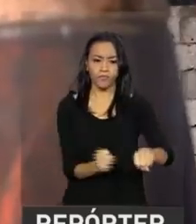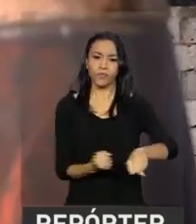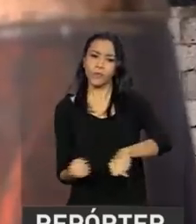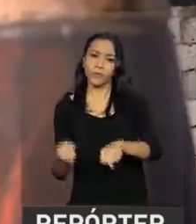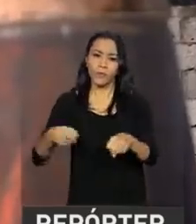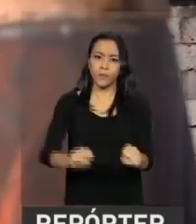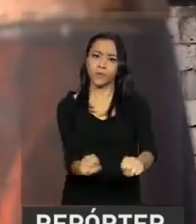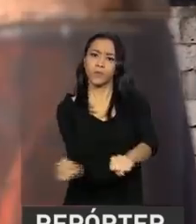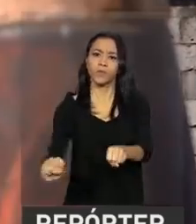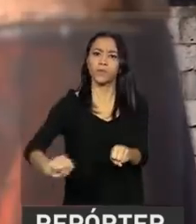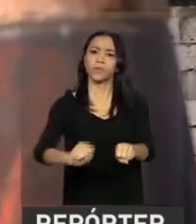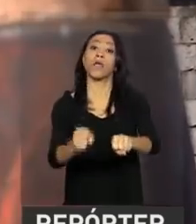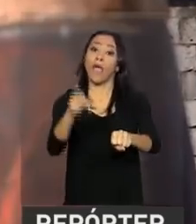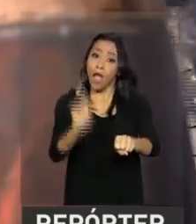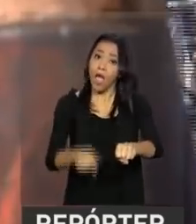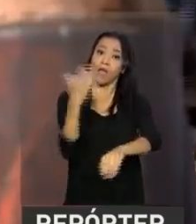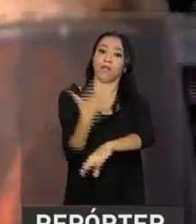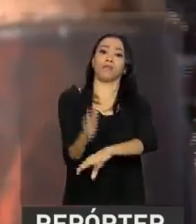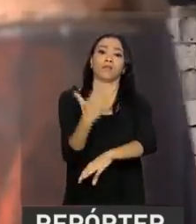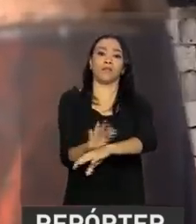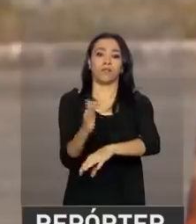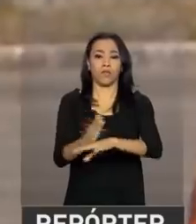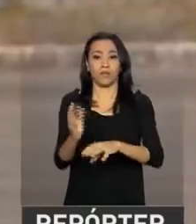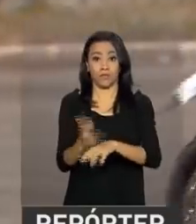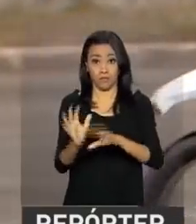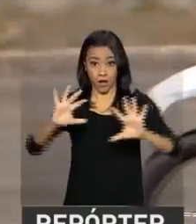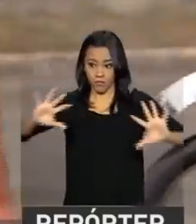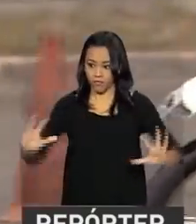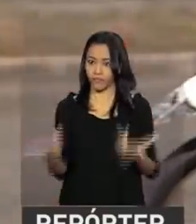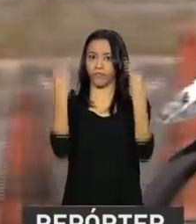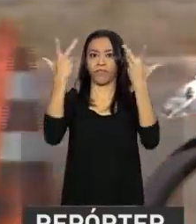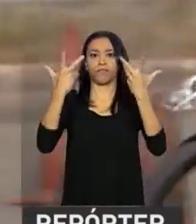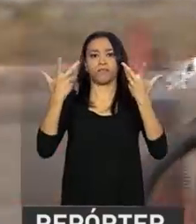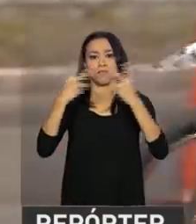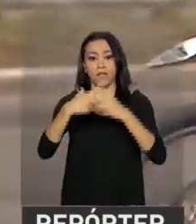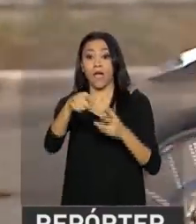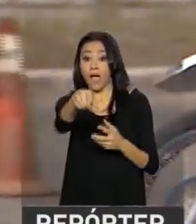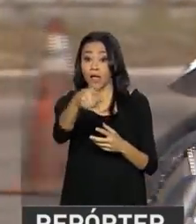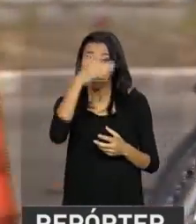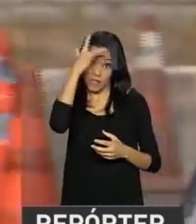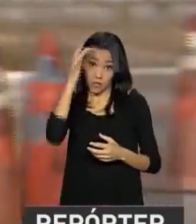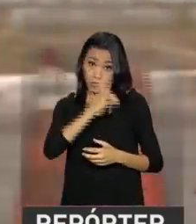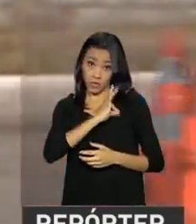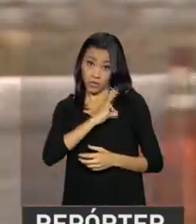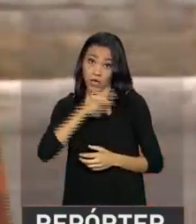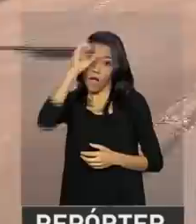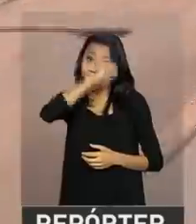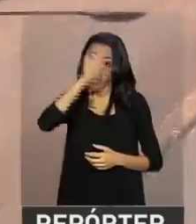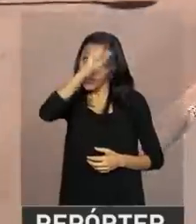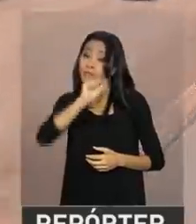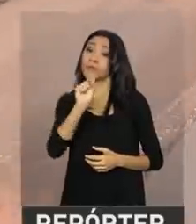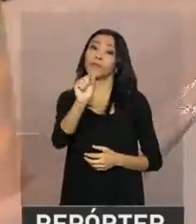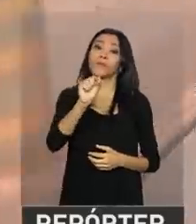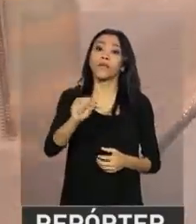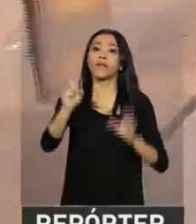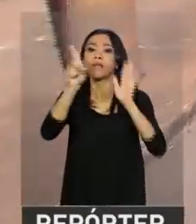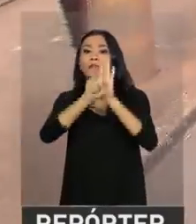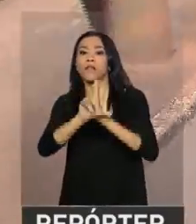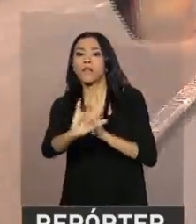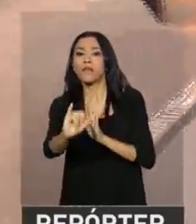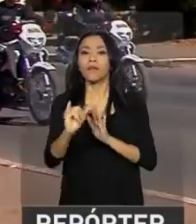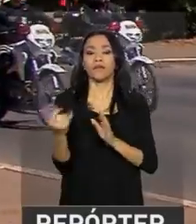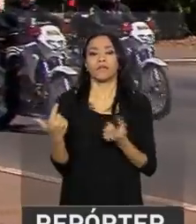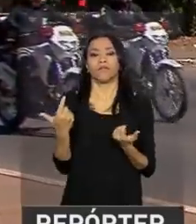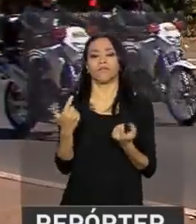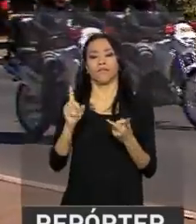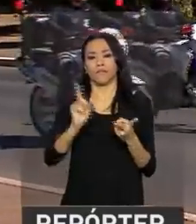dos treinamentos específicos para grandes eventos. Aqui, os participantes aprendem, por exemplo, sobre legislação de